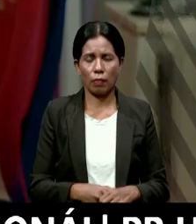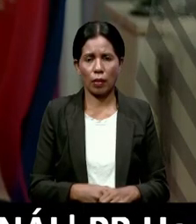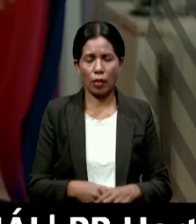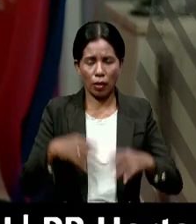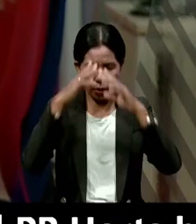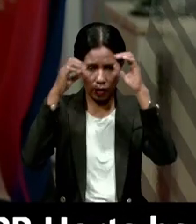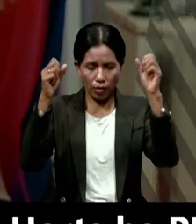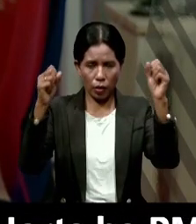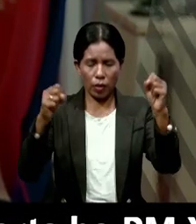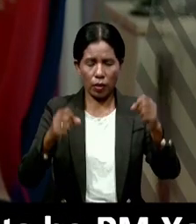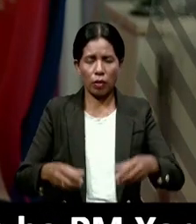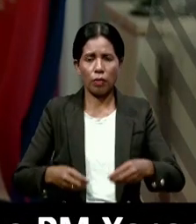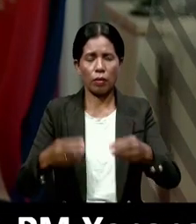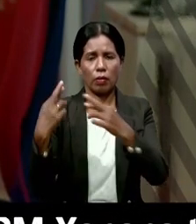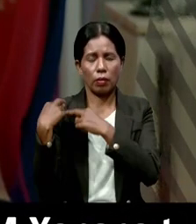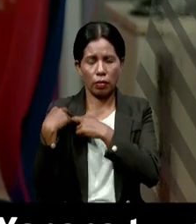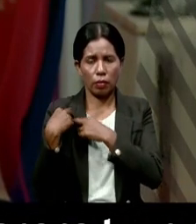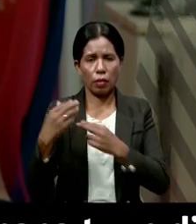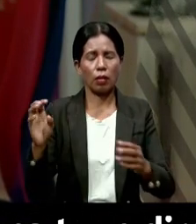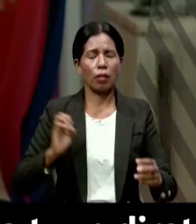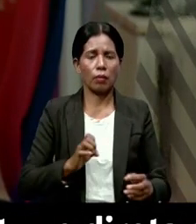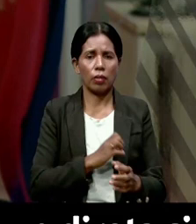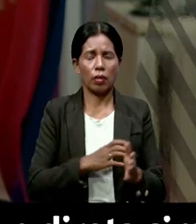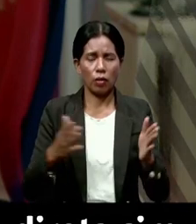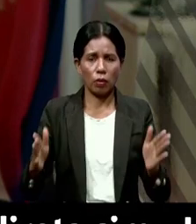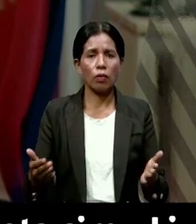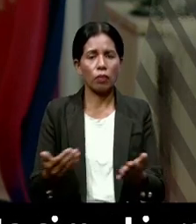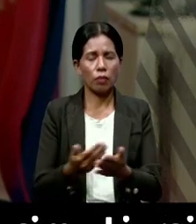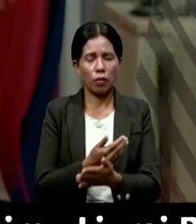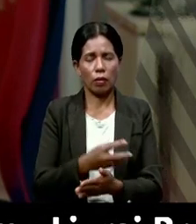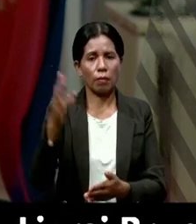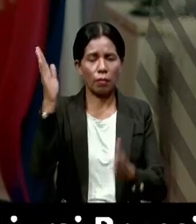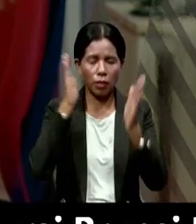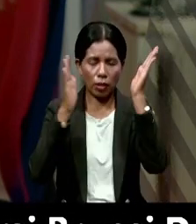Presidente da República foi posto em embaixador Fong da Malásia no Vietnã.